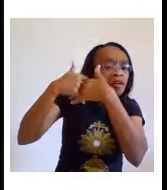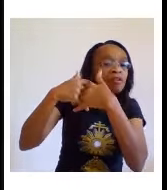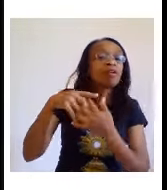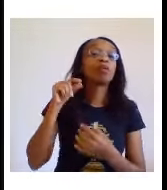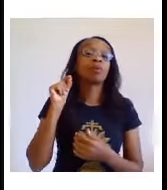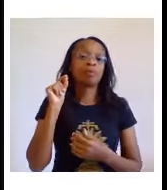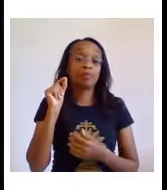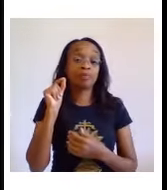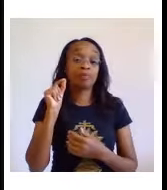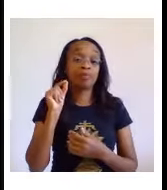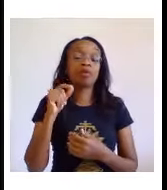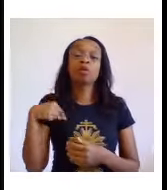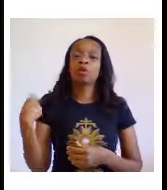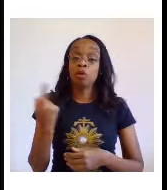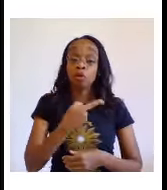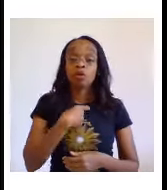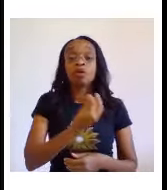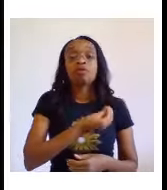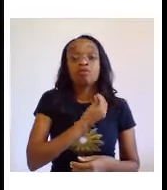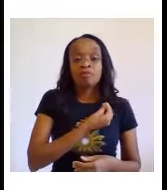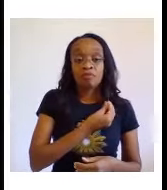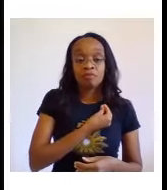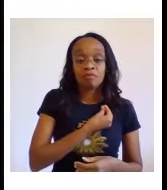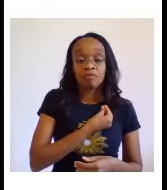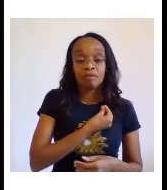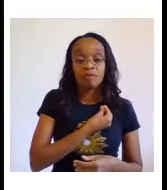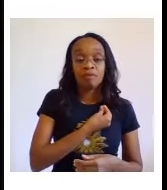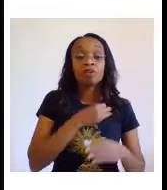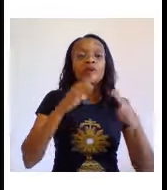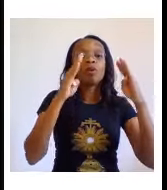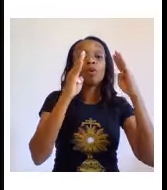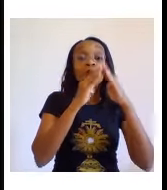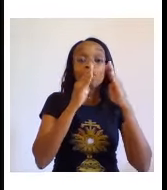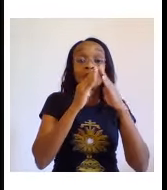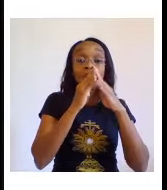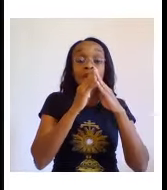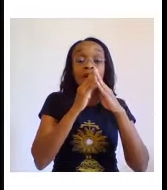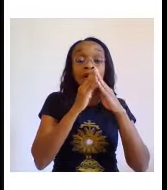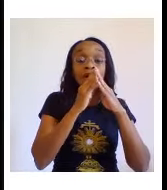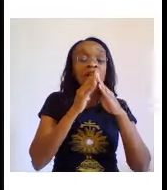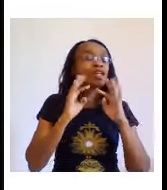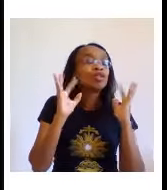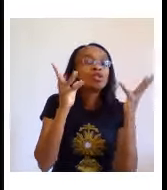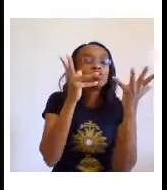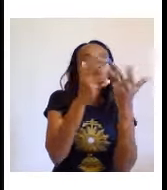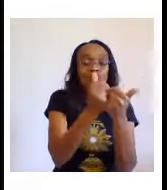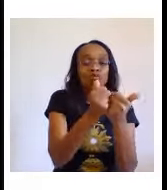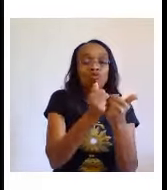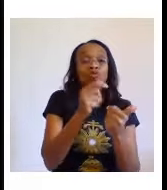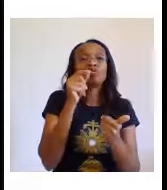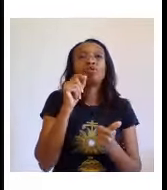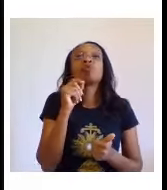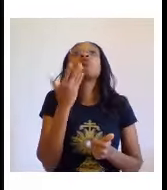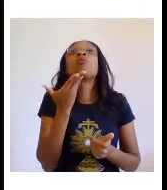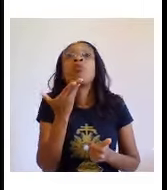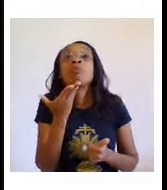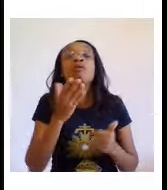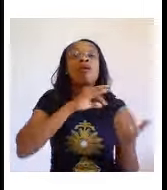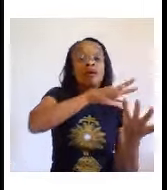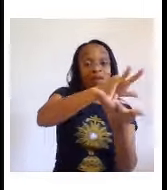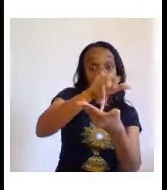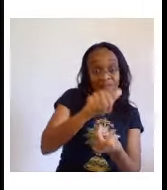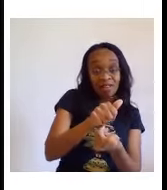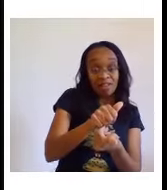que vivemos numa casa comum no nosso planeta Terra. Então não